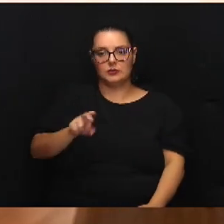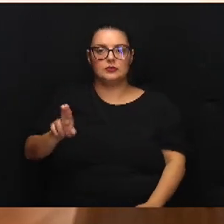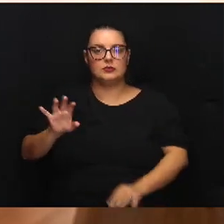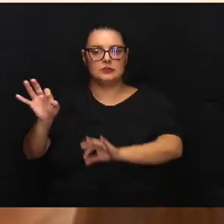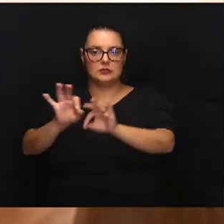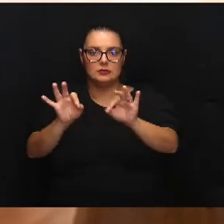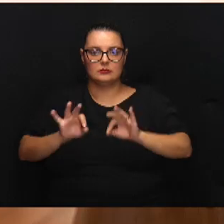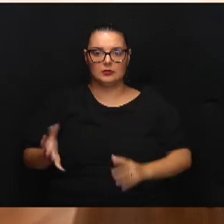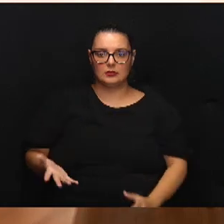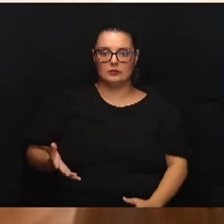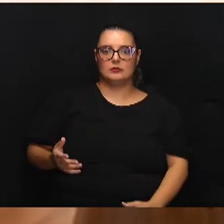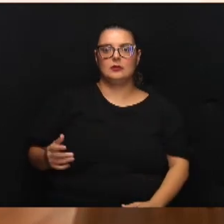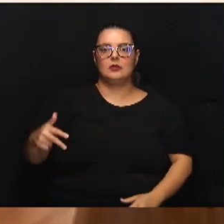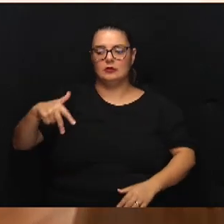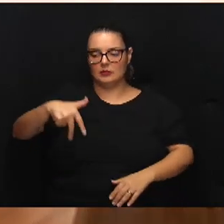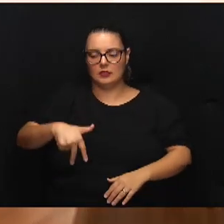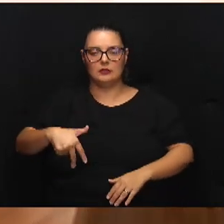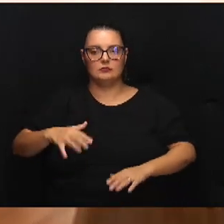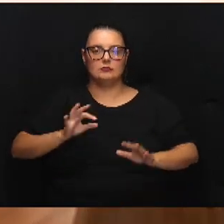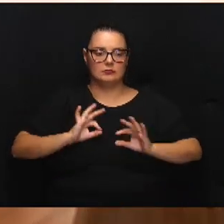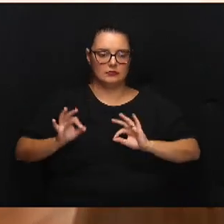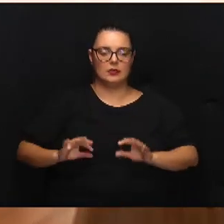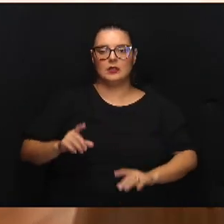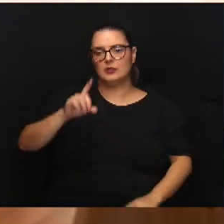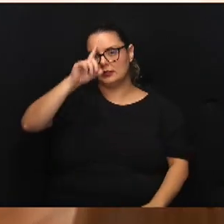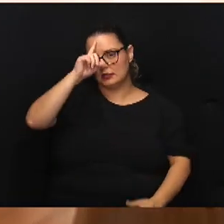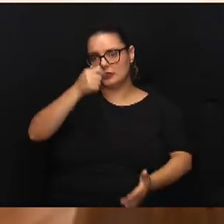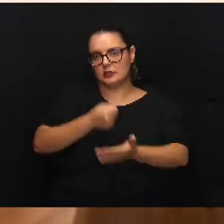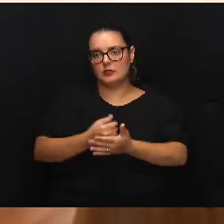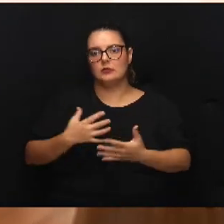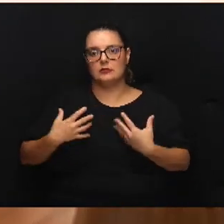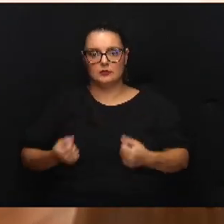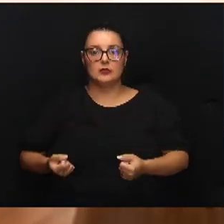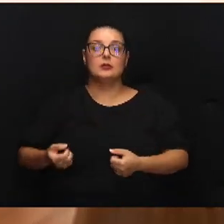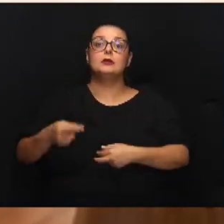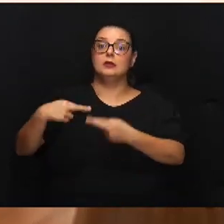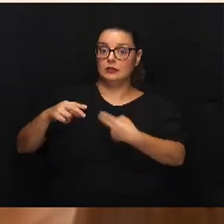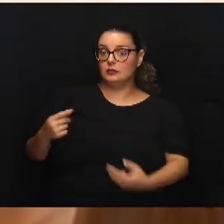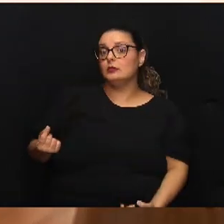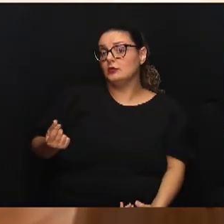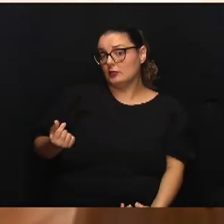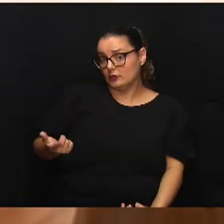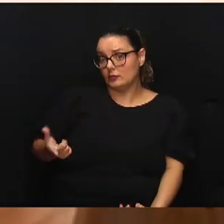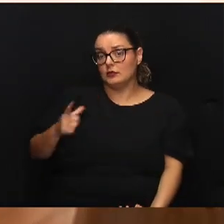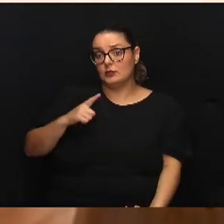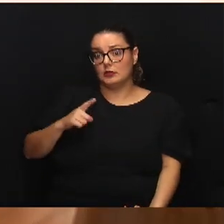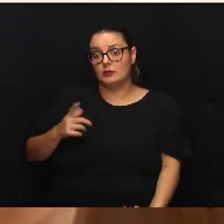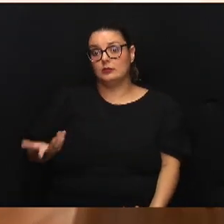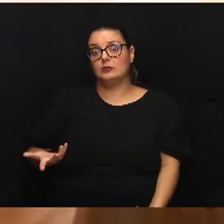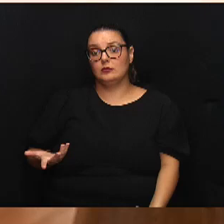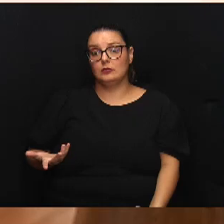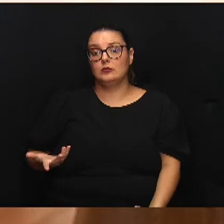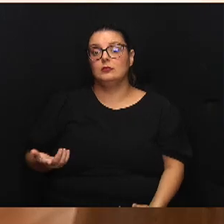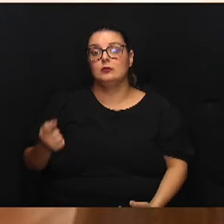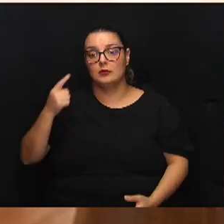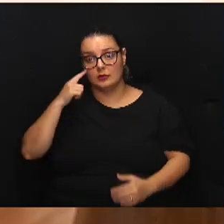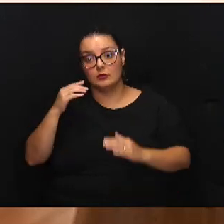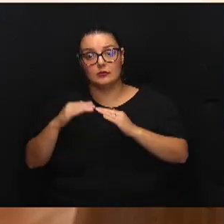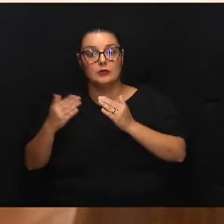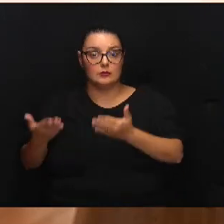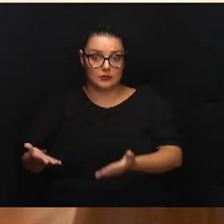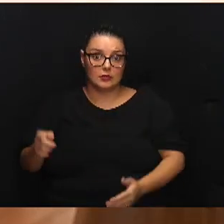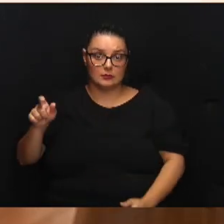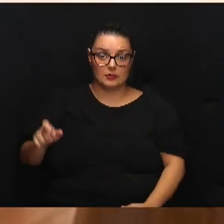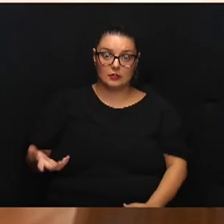ela, aí ela só vai, prova, decide o que ela quer ficar, e claro que tem a ver com o bolso dela também, né? Não vou fazer o que seja coerente para ela.